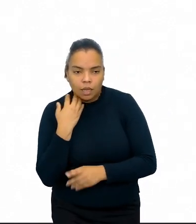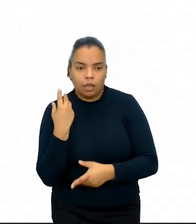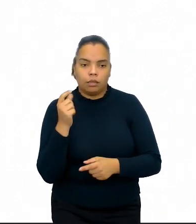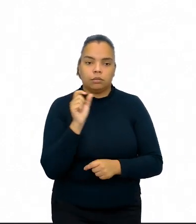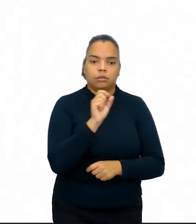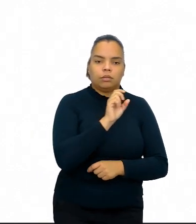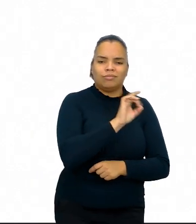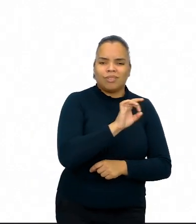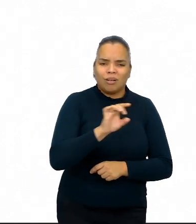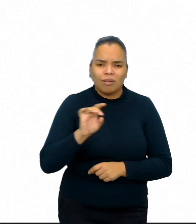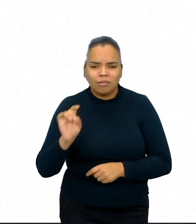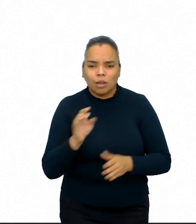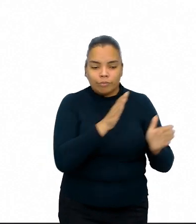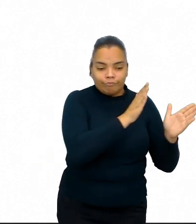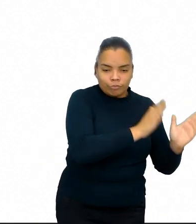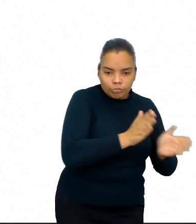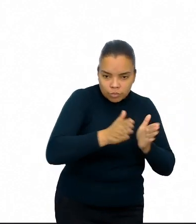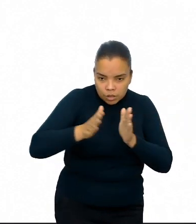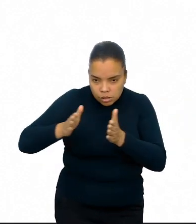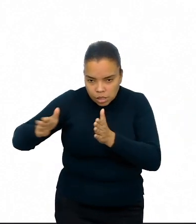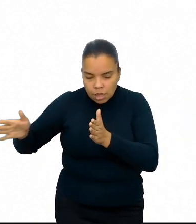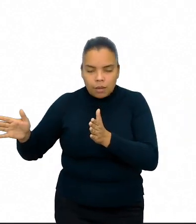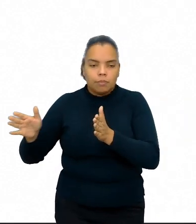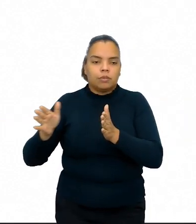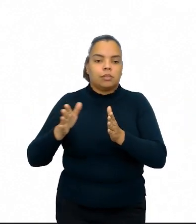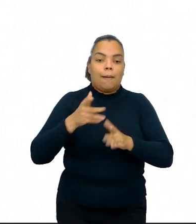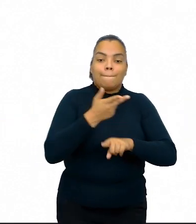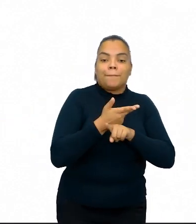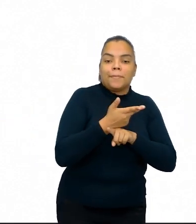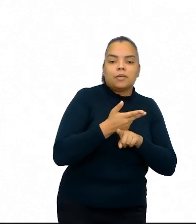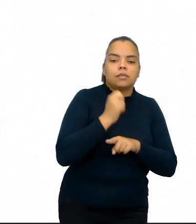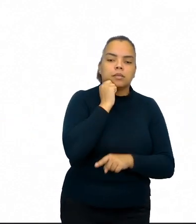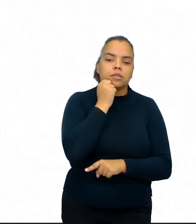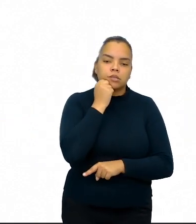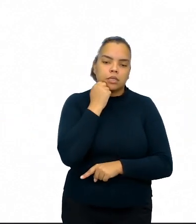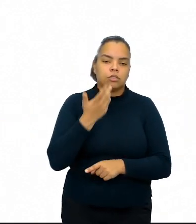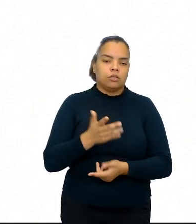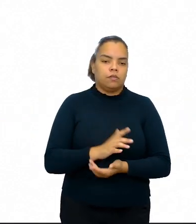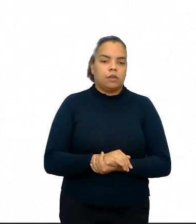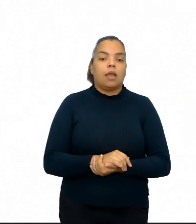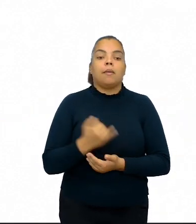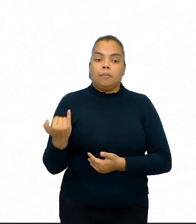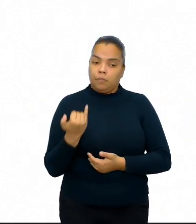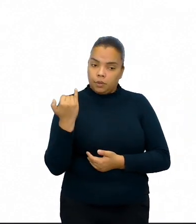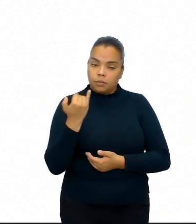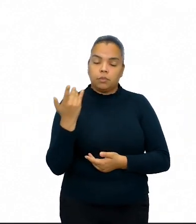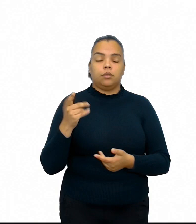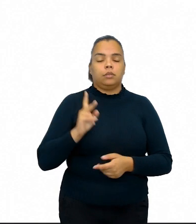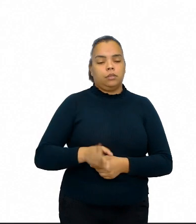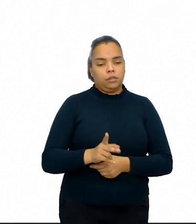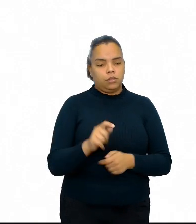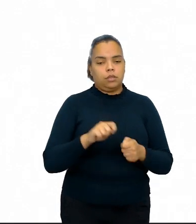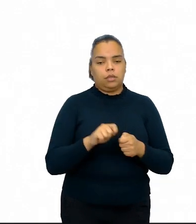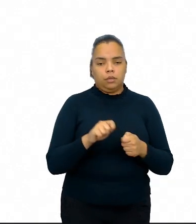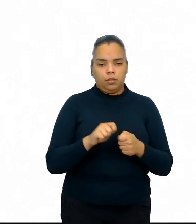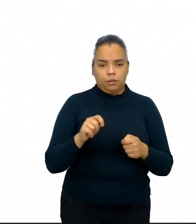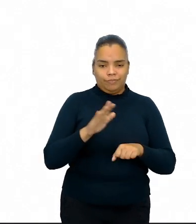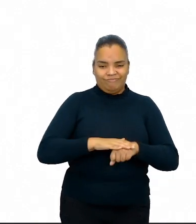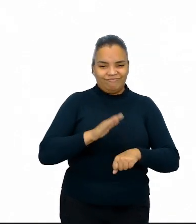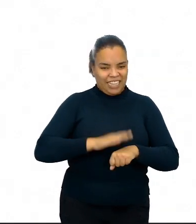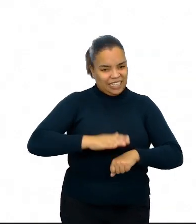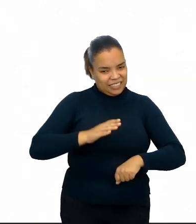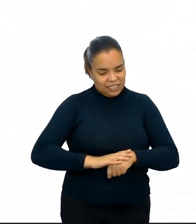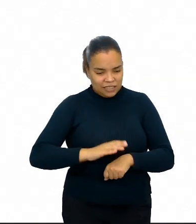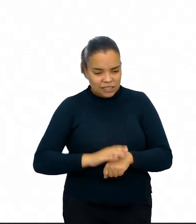as etapas que envolvem uma pesquisa científica. É muito importante sempre trazer, né, à luz das